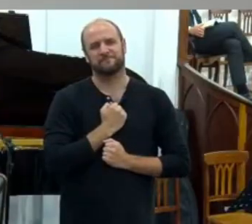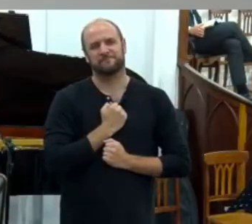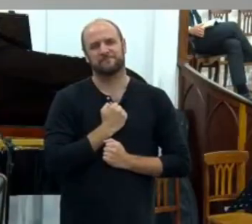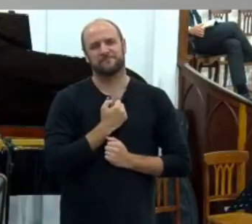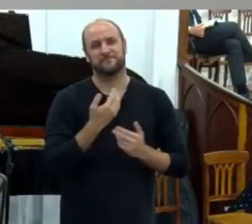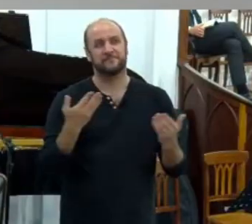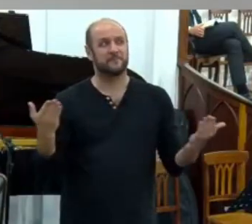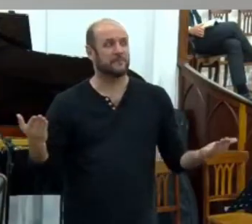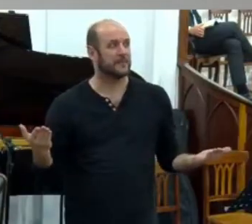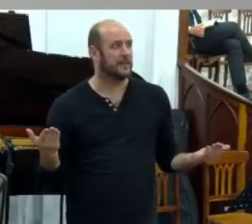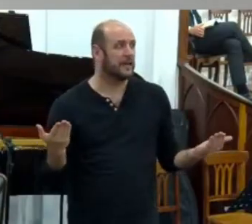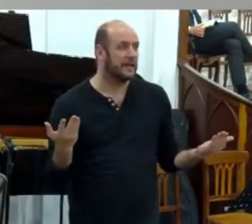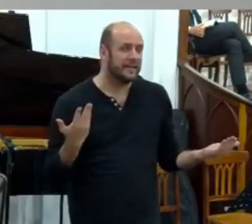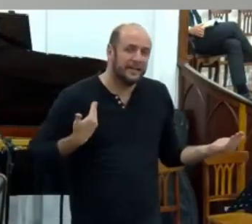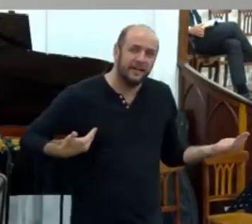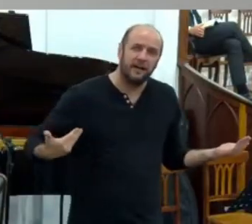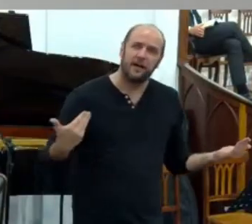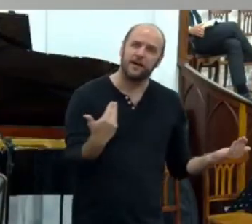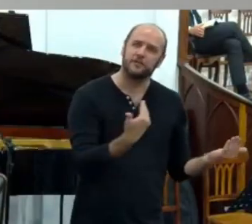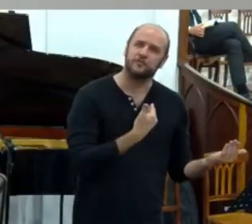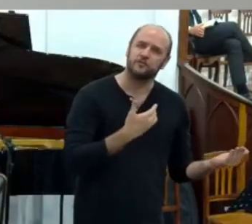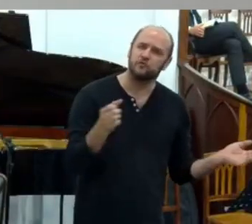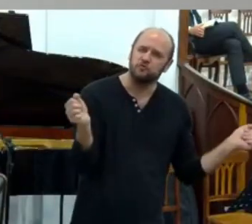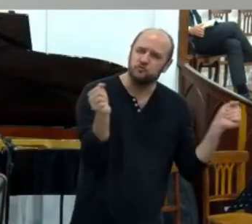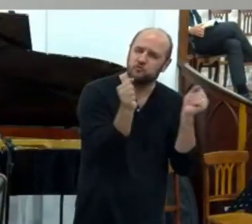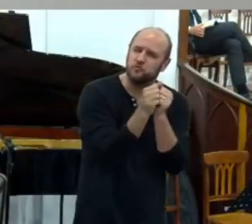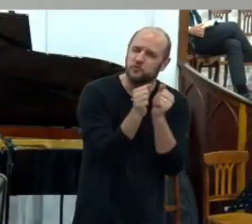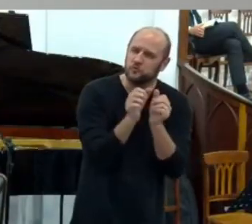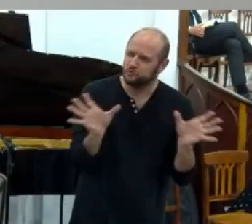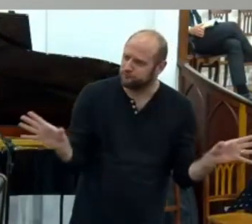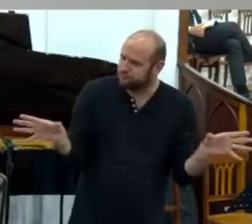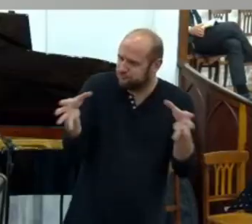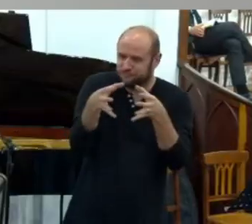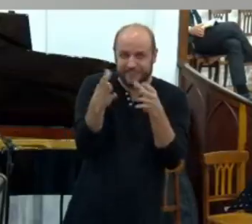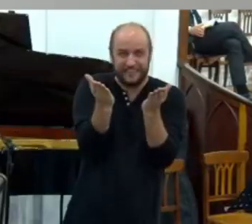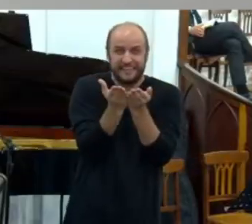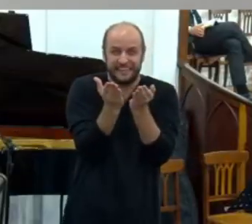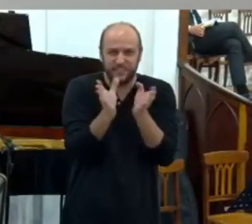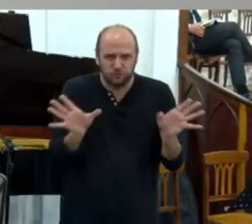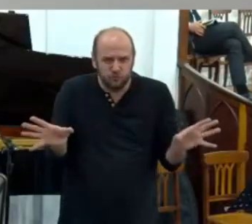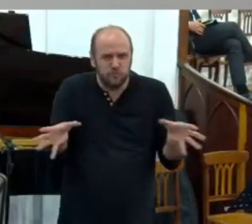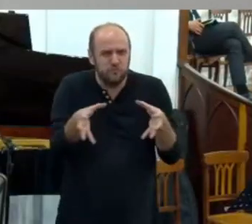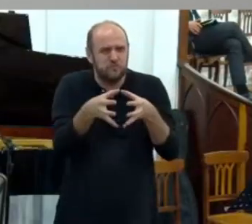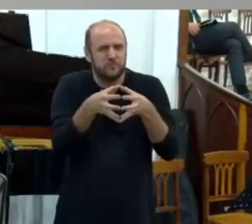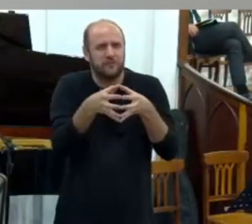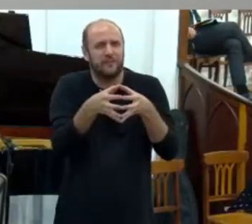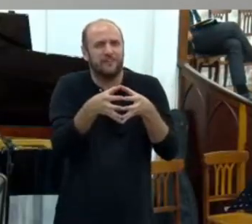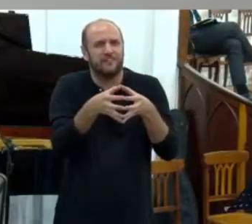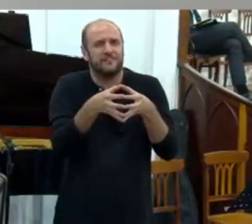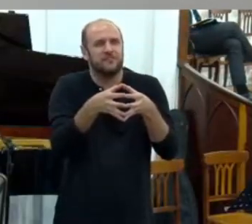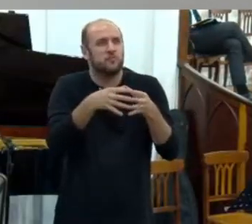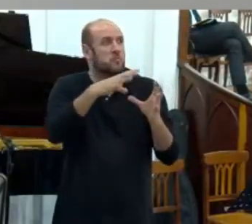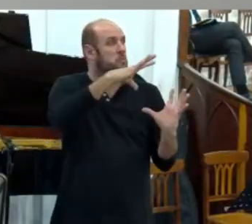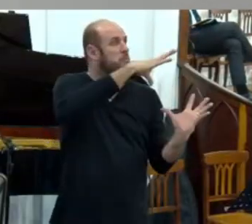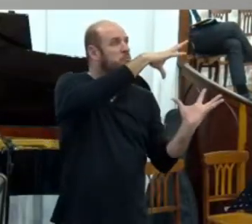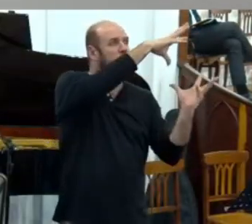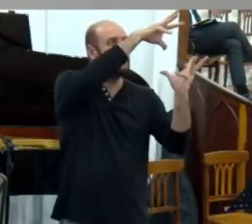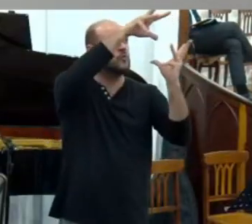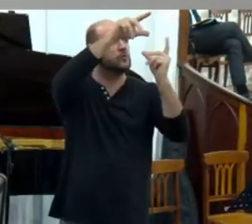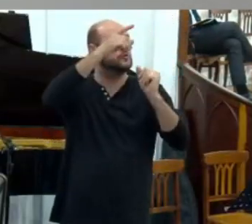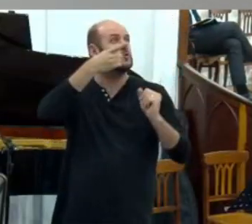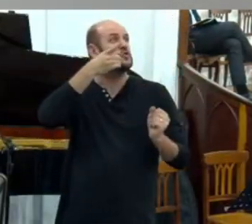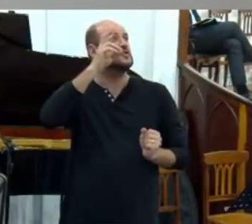Queridos, quando nós nos reunimos, quando cristãos se reúnem ao redor do mundo, no dia